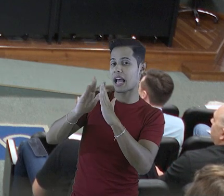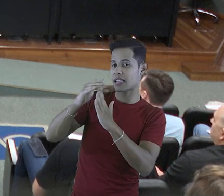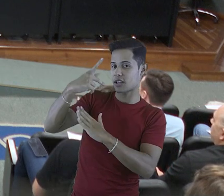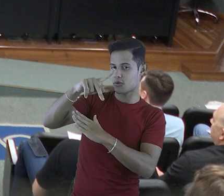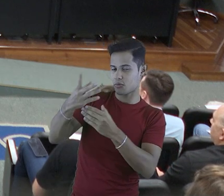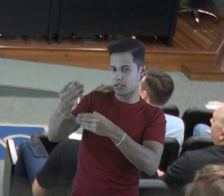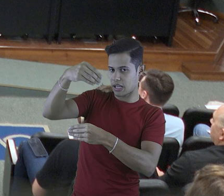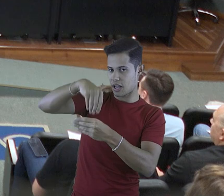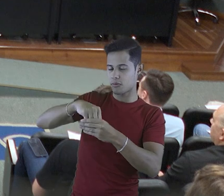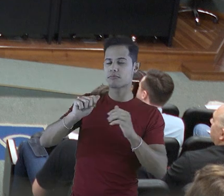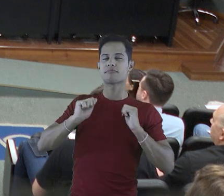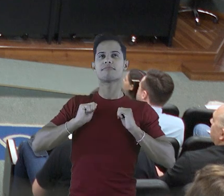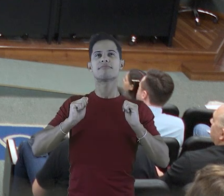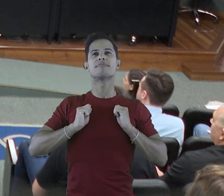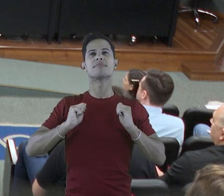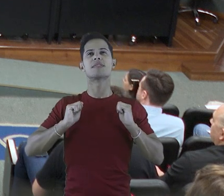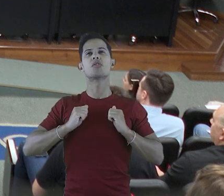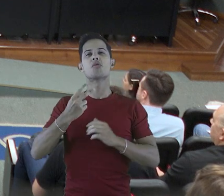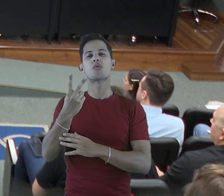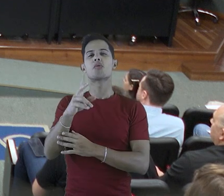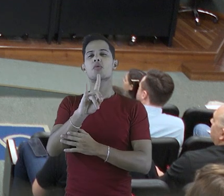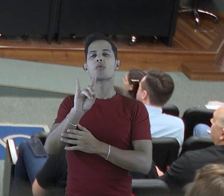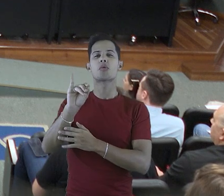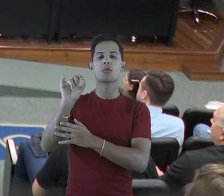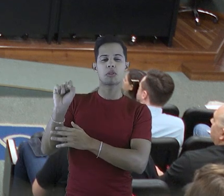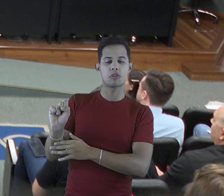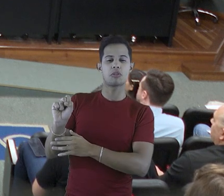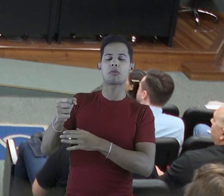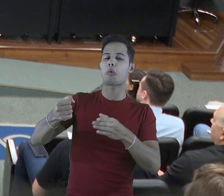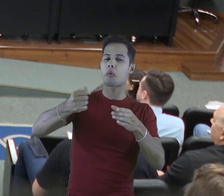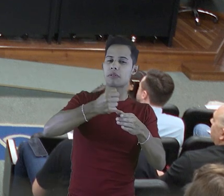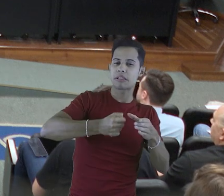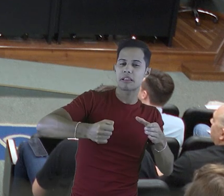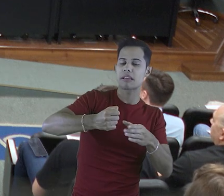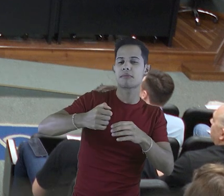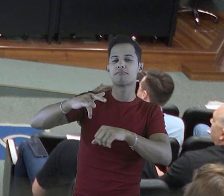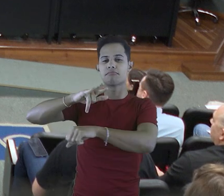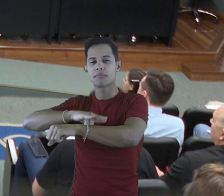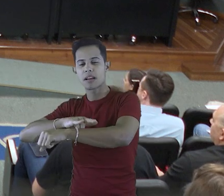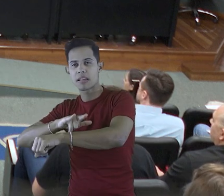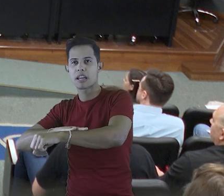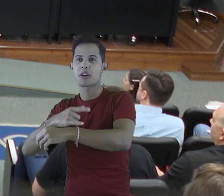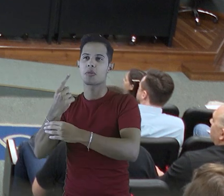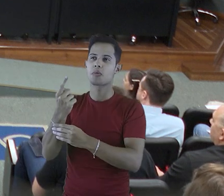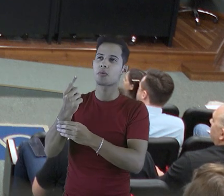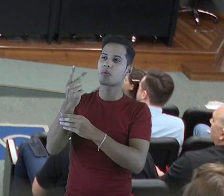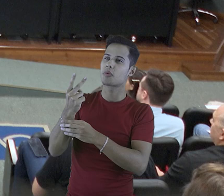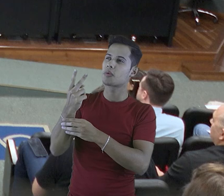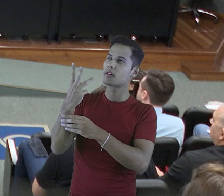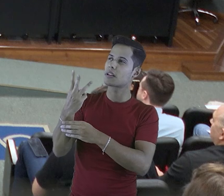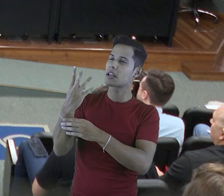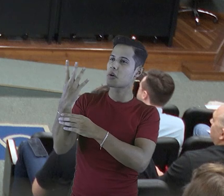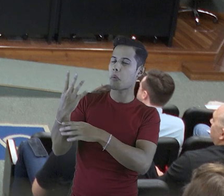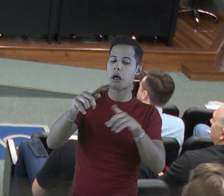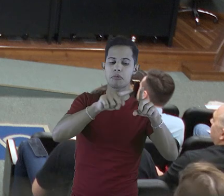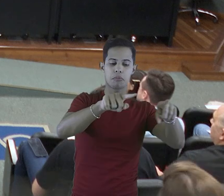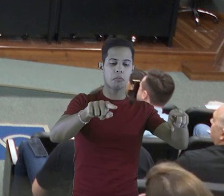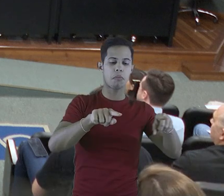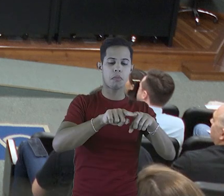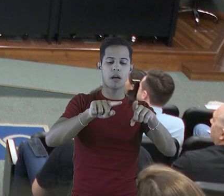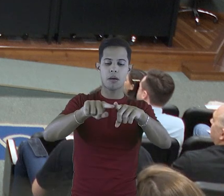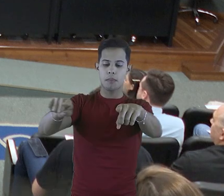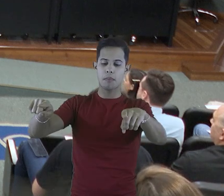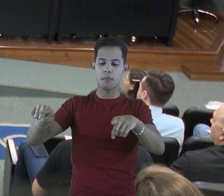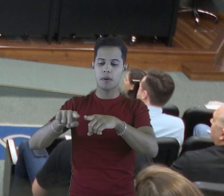Em dois dias, e você está na tua casa, com cozinha, banheiro, um, dois, três, quatro cômodos,